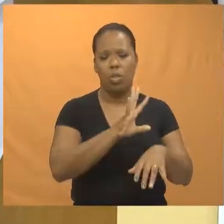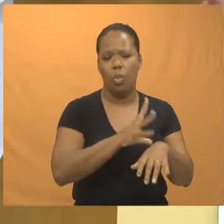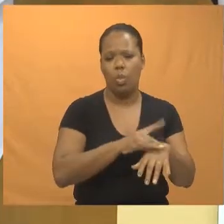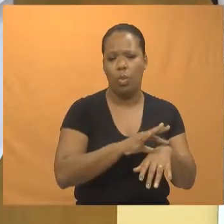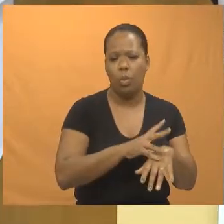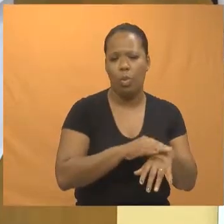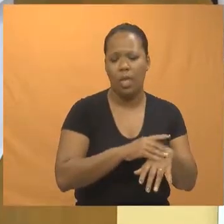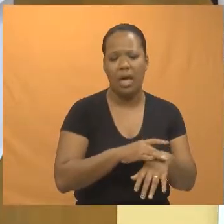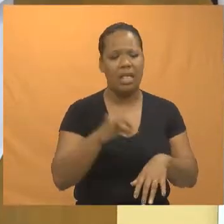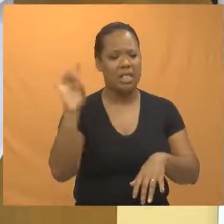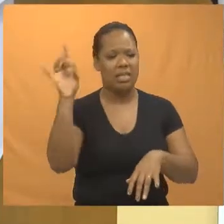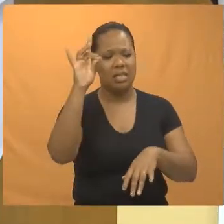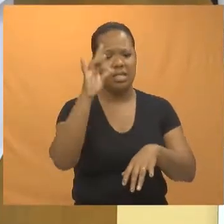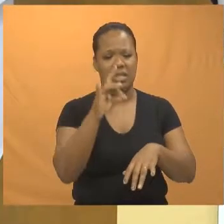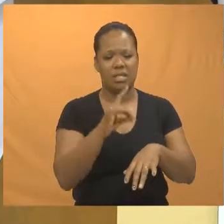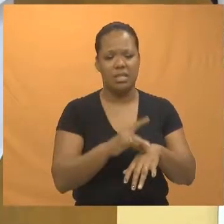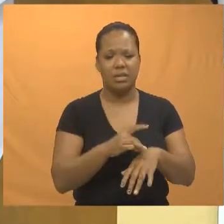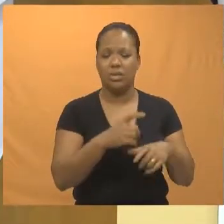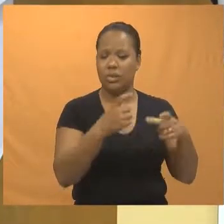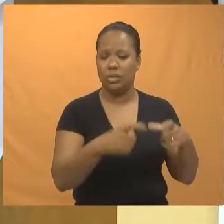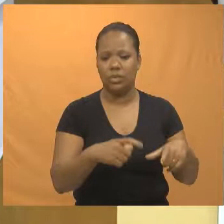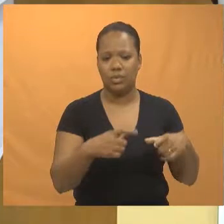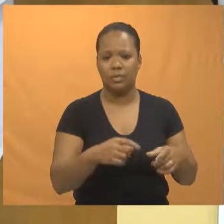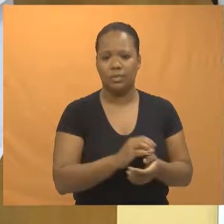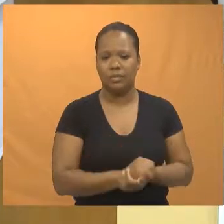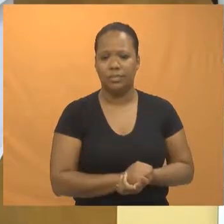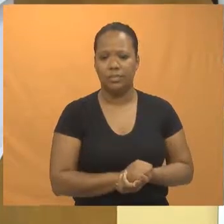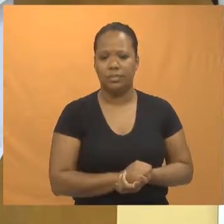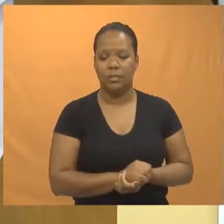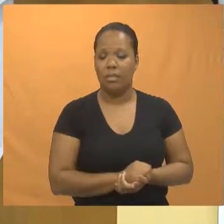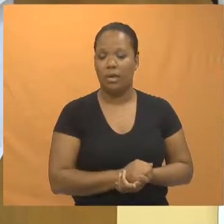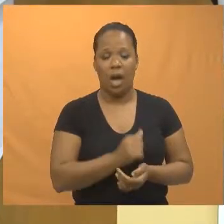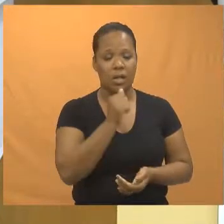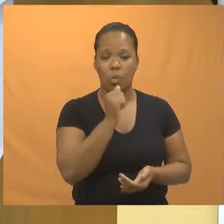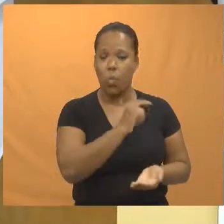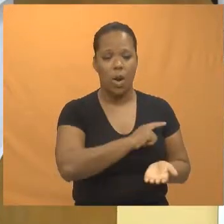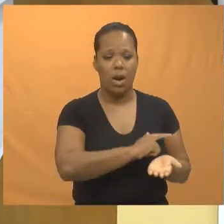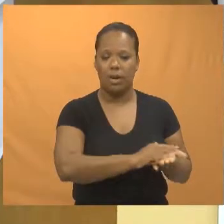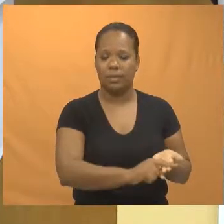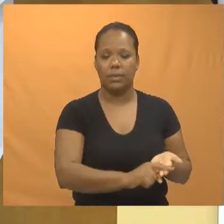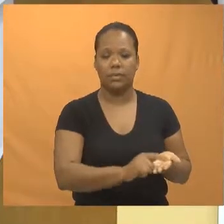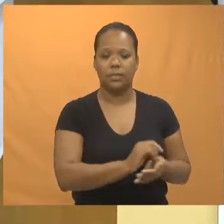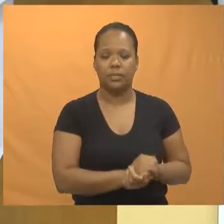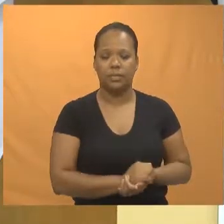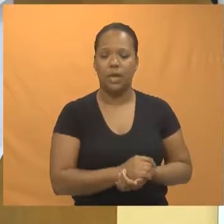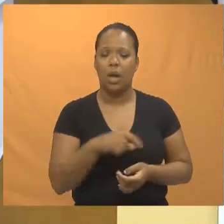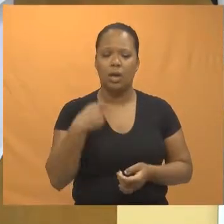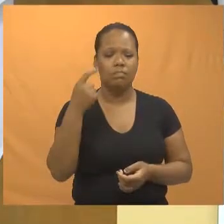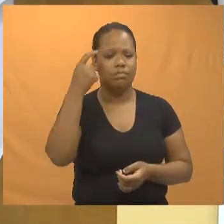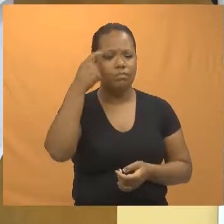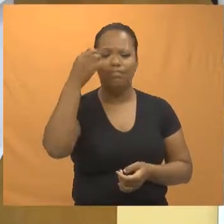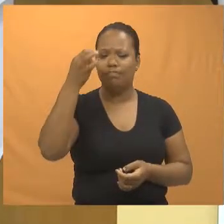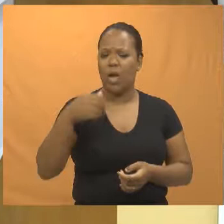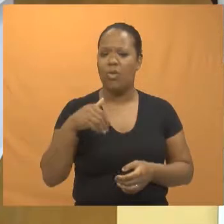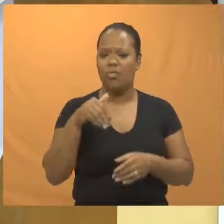infecciosas como a dengue, porque esses locais não são limpos. Então a gente tem a plena convicção que meu voto